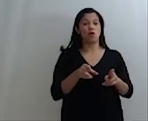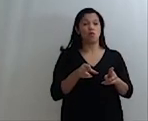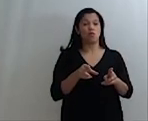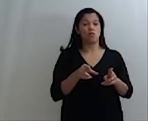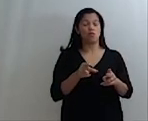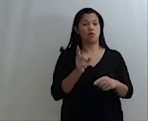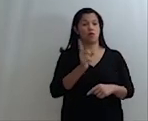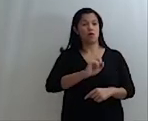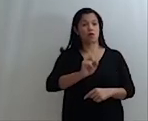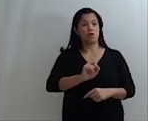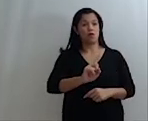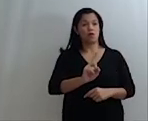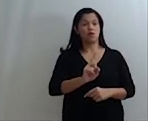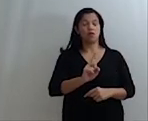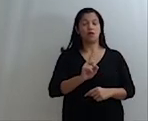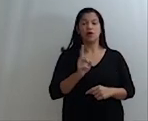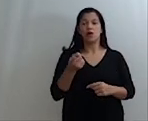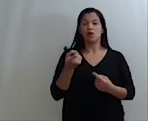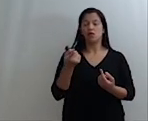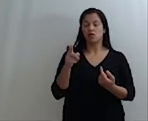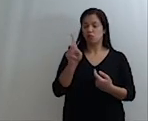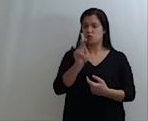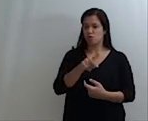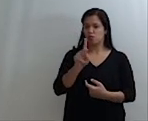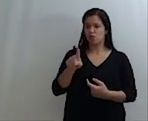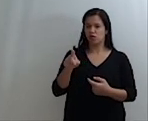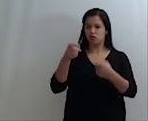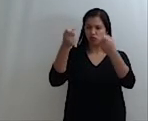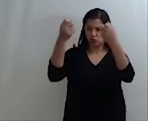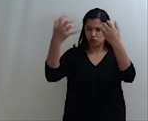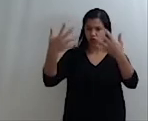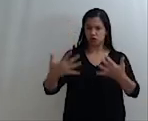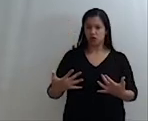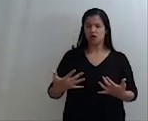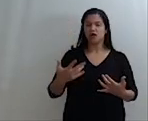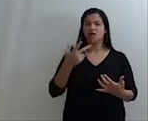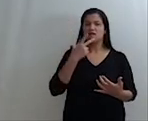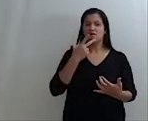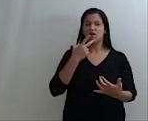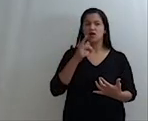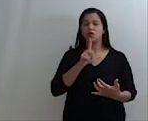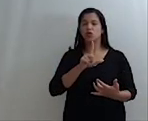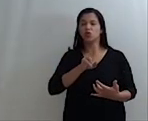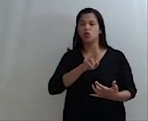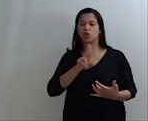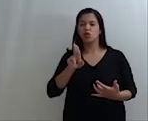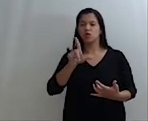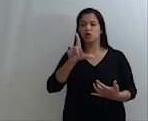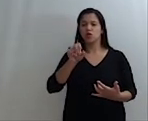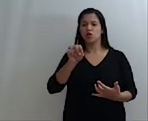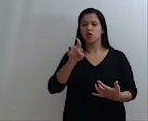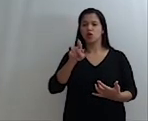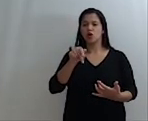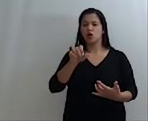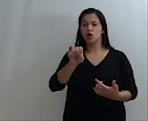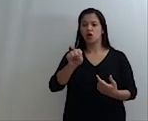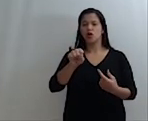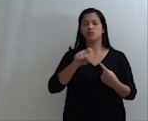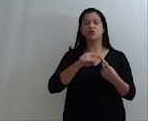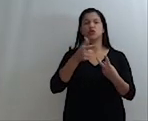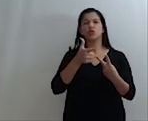até professor a lóes Júnior que eu também cito ao lado de outros autores como Gustavo Badaró